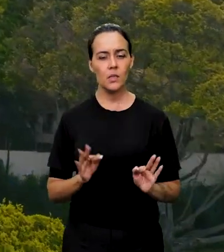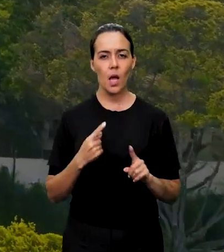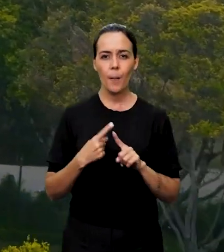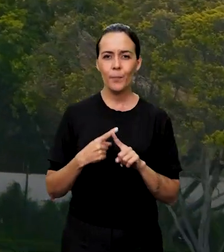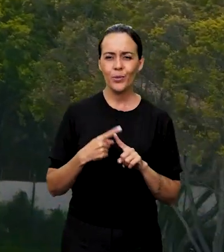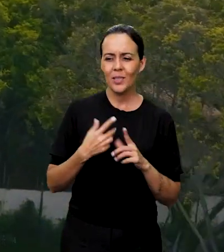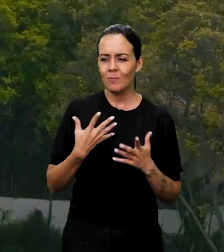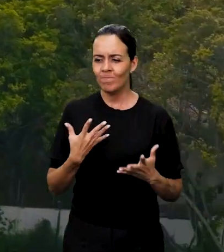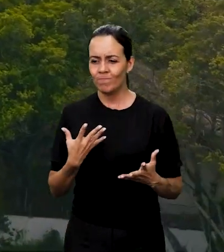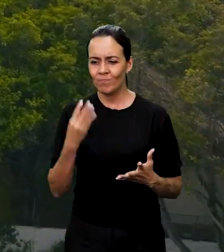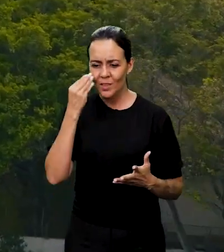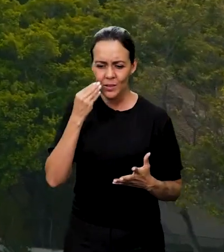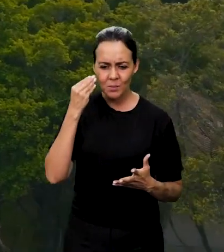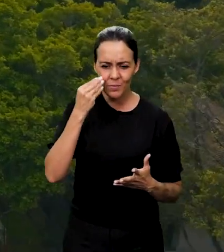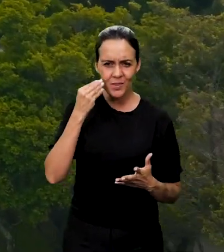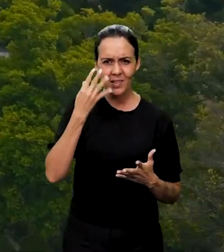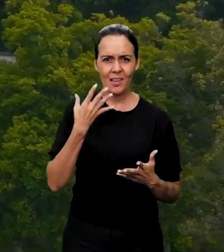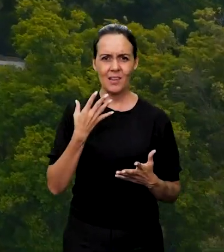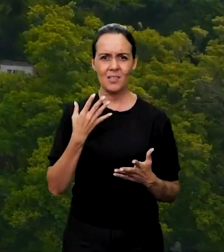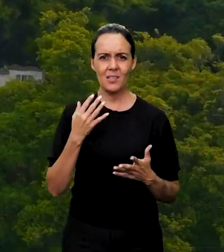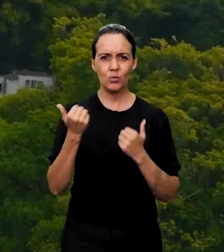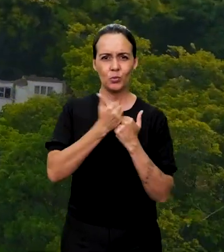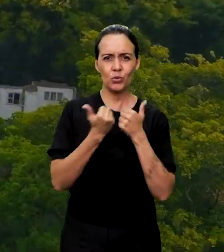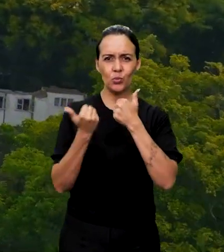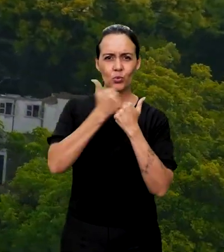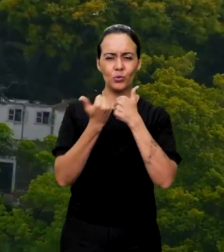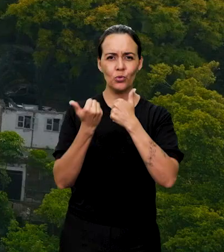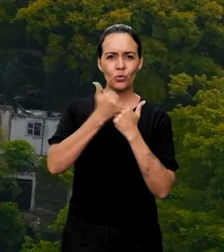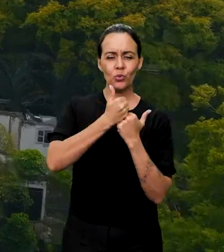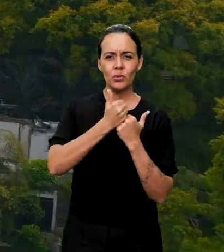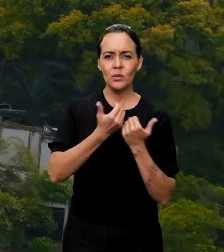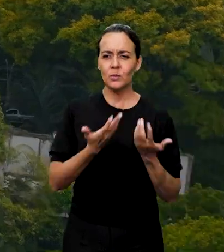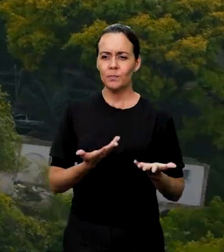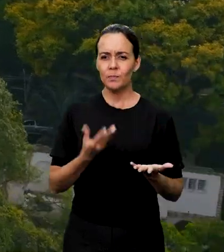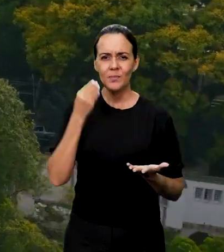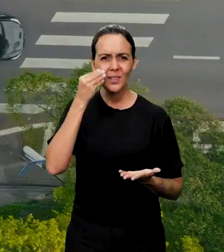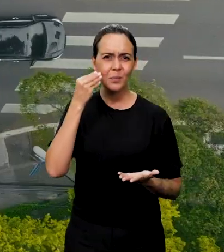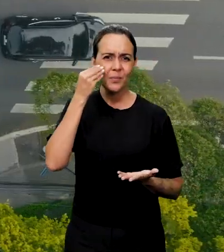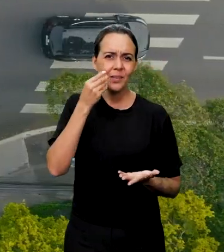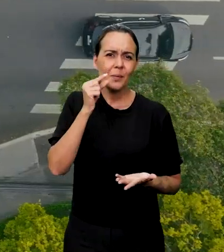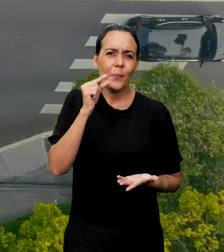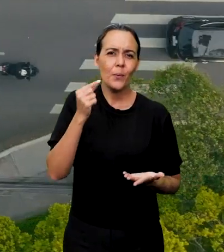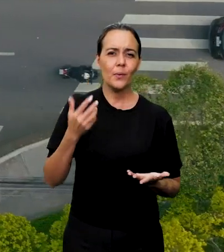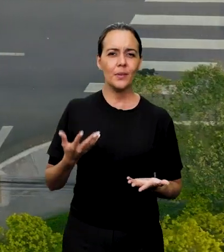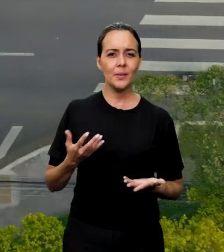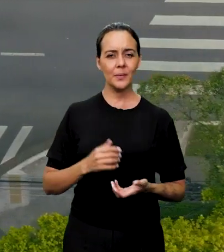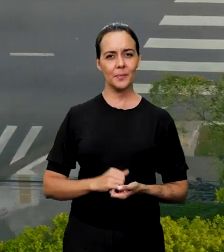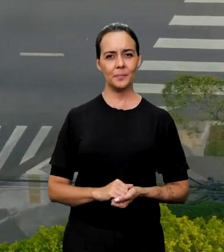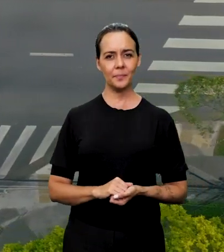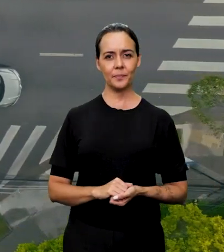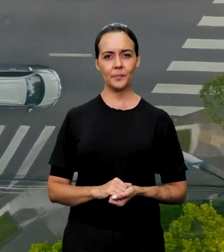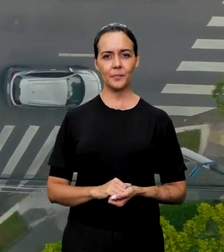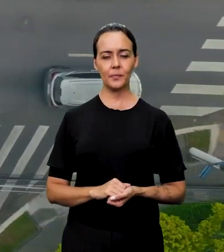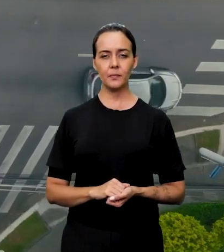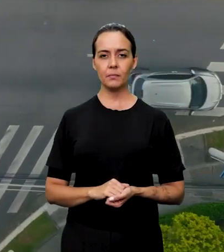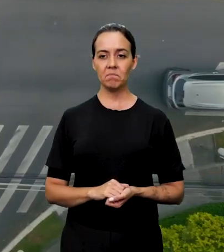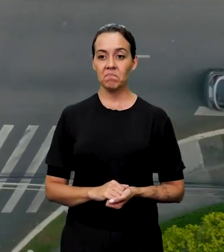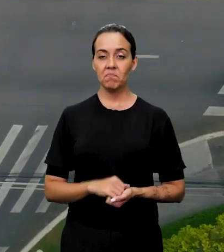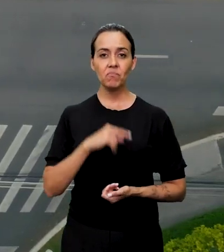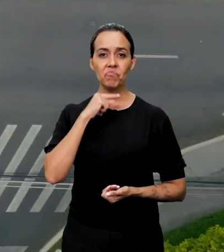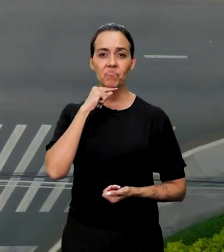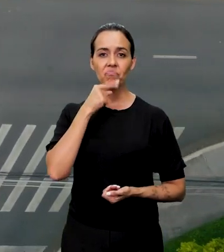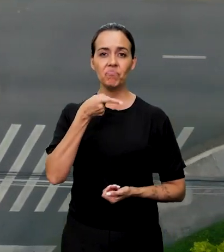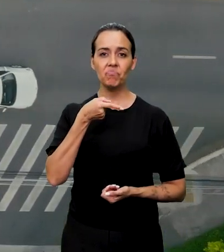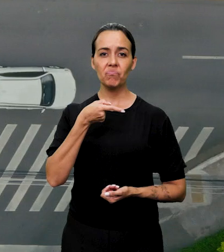tentando superlativar a experiência o tempo inteiro e as experiências, quando acontecem, são sempre poucas. Alessandro Marimpietri. Não